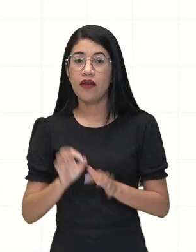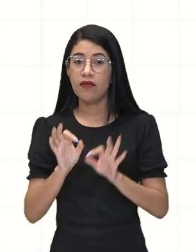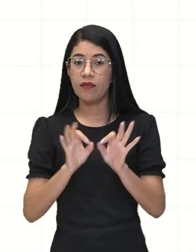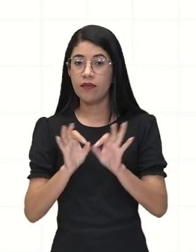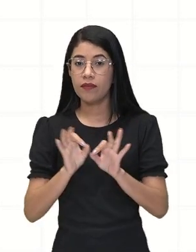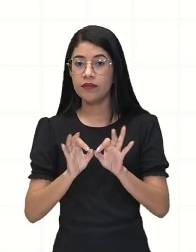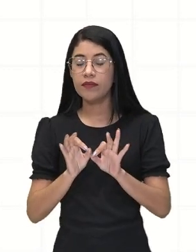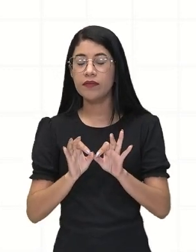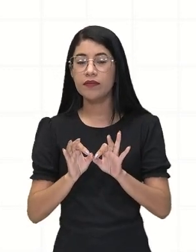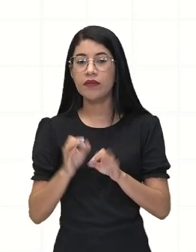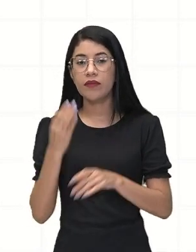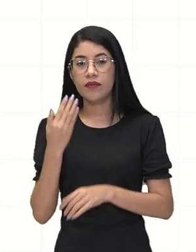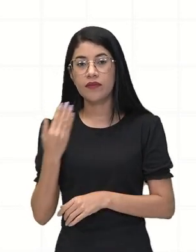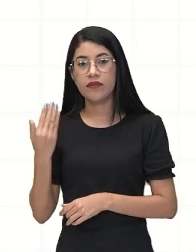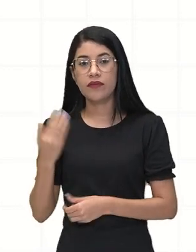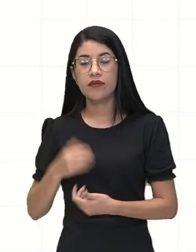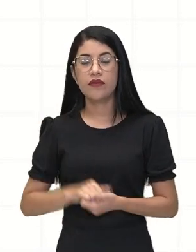ó.